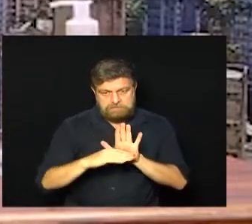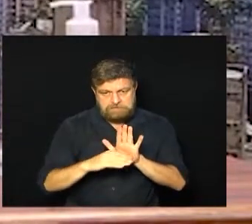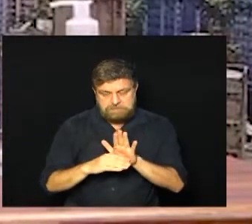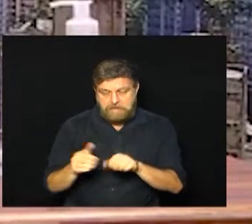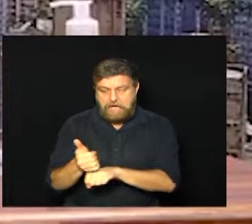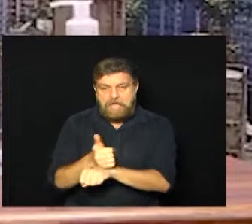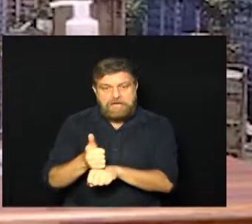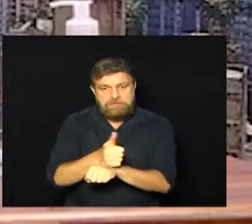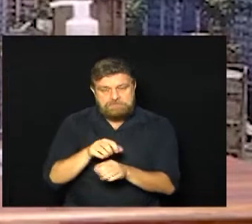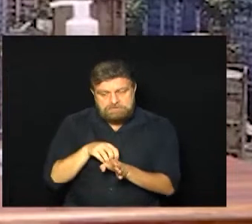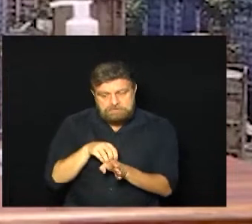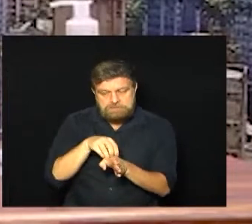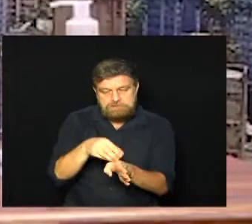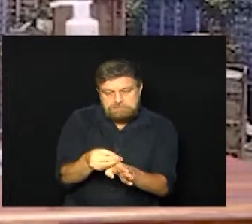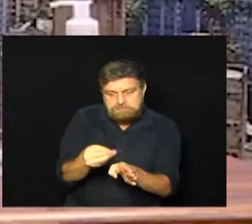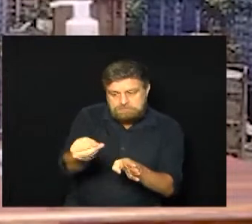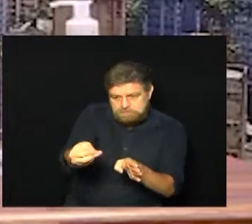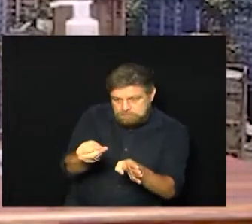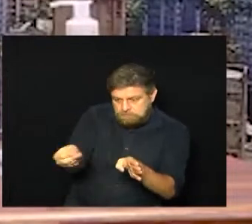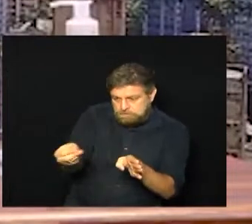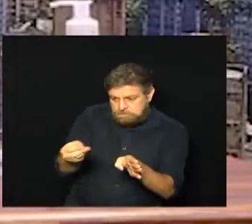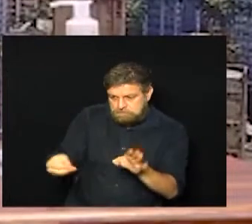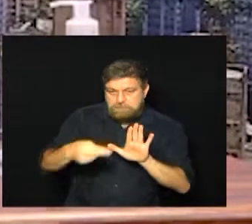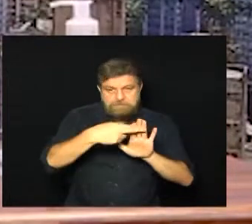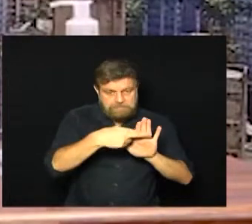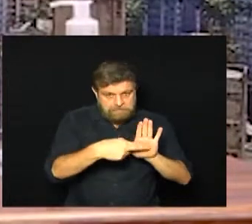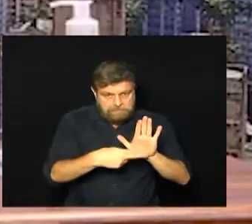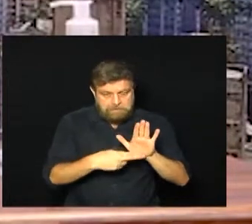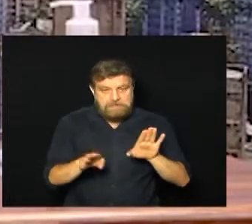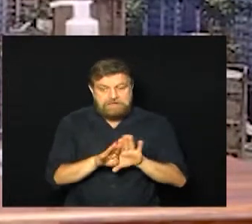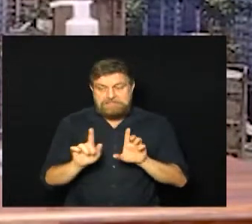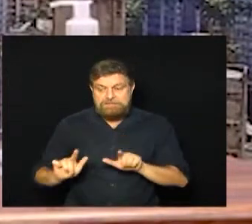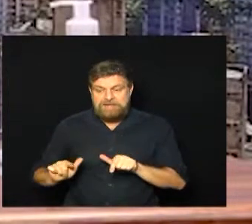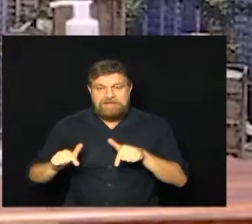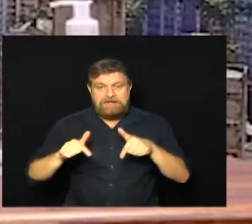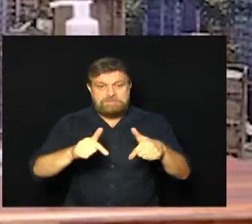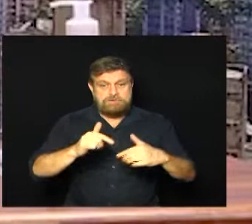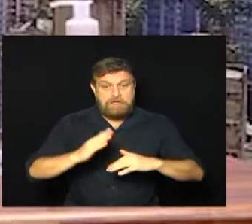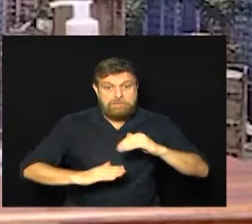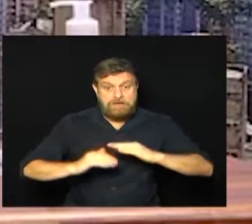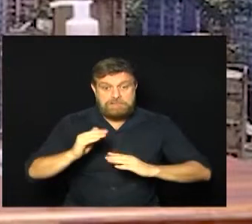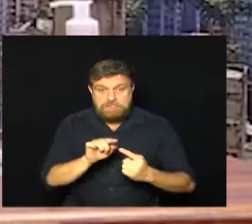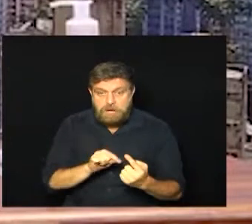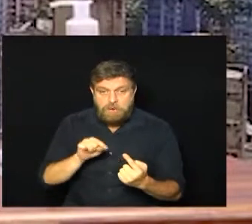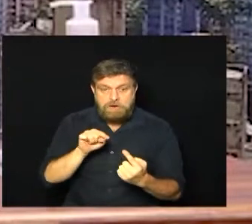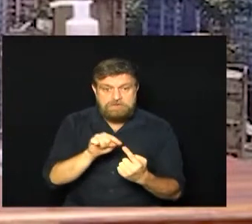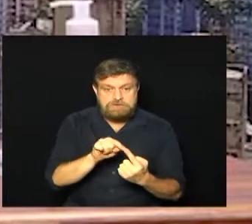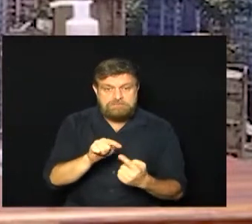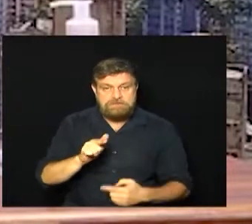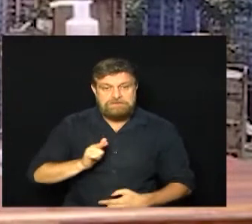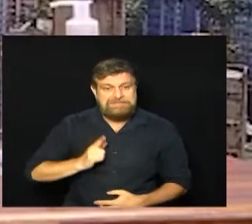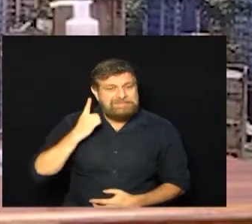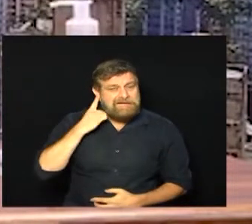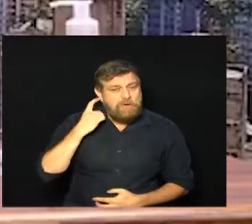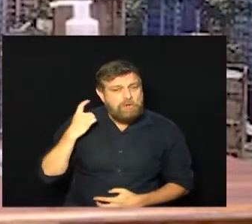aqui em Campinas, e também anunciamos ações para redução da